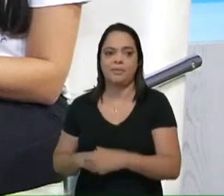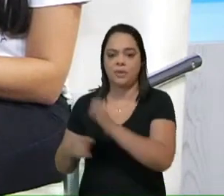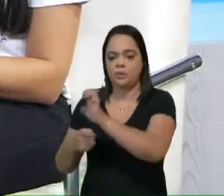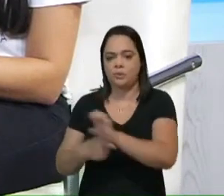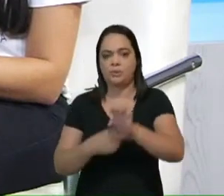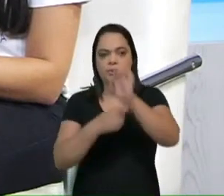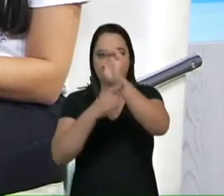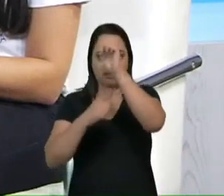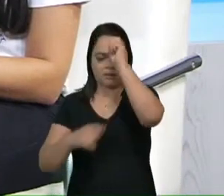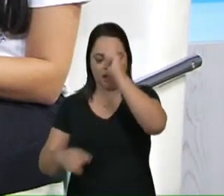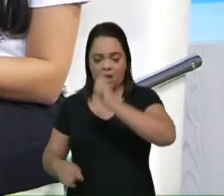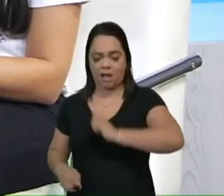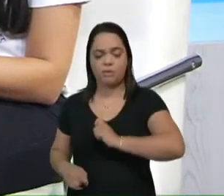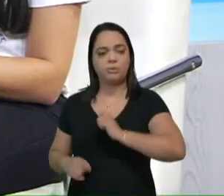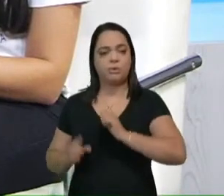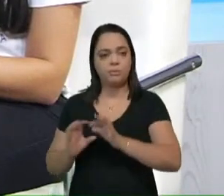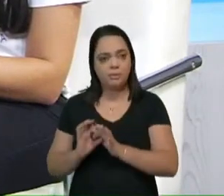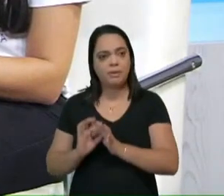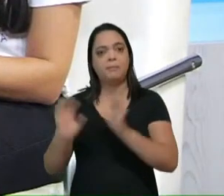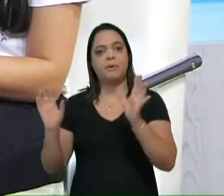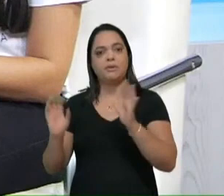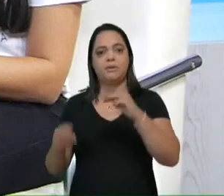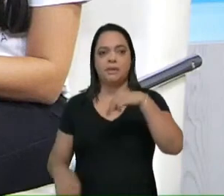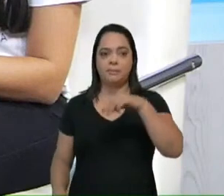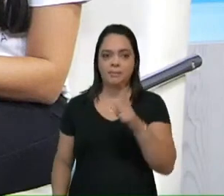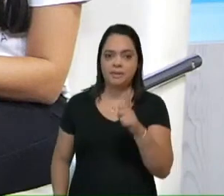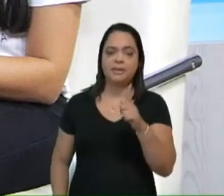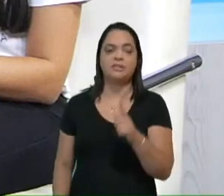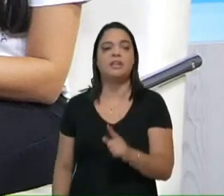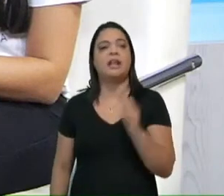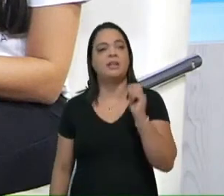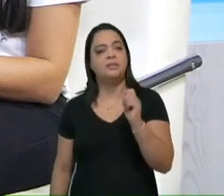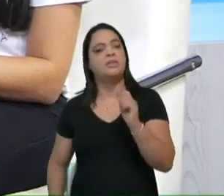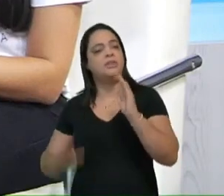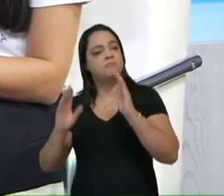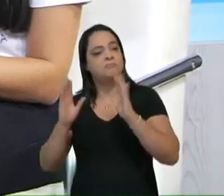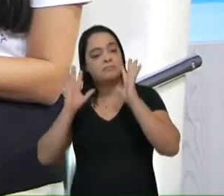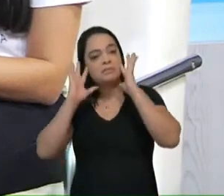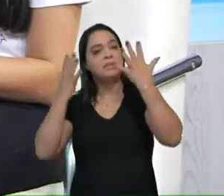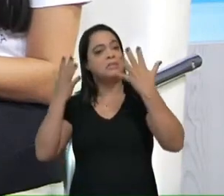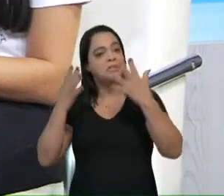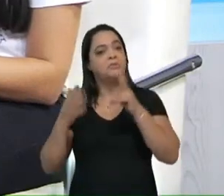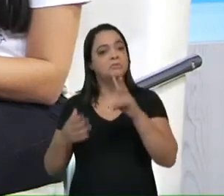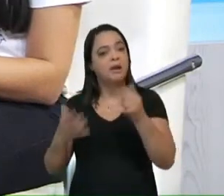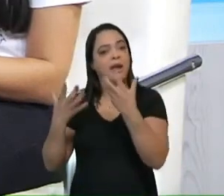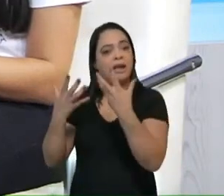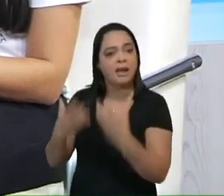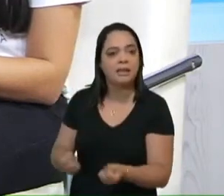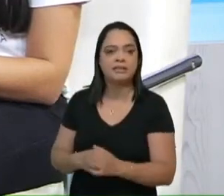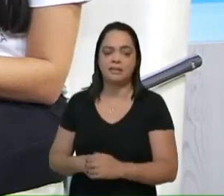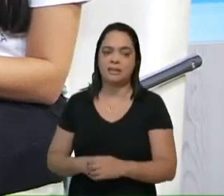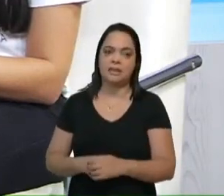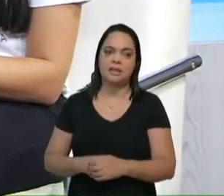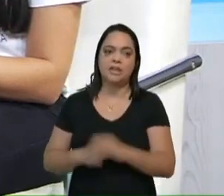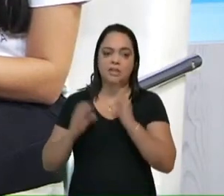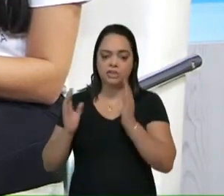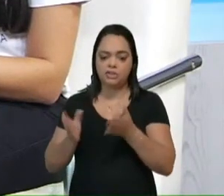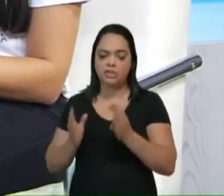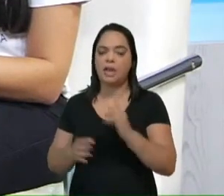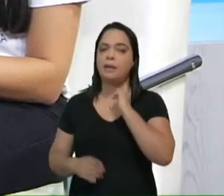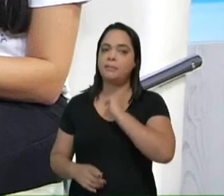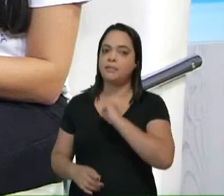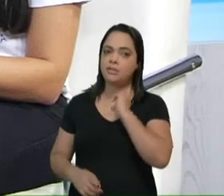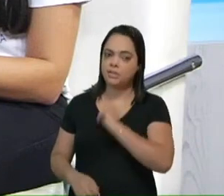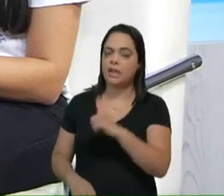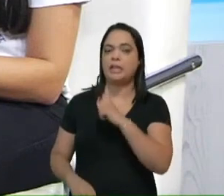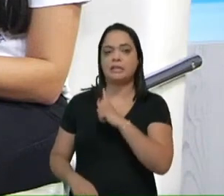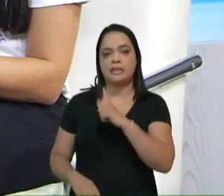têm autonomia para dar esse passo e Minas Gerais foi um estado que resolveu dar espaço A triagem neonatal em Minas Gerais incluiu